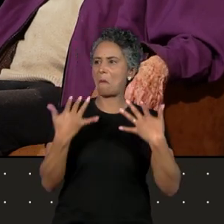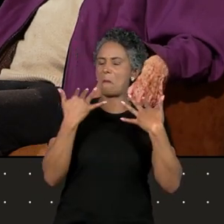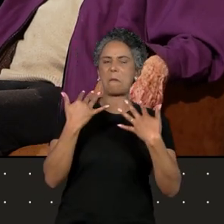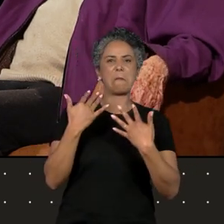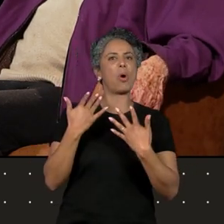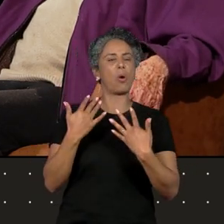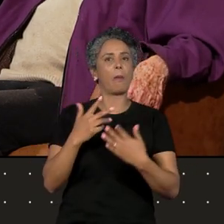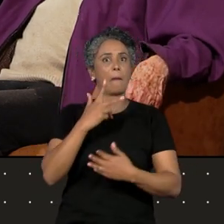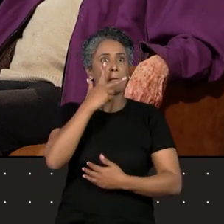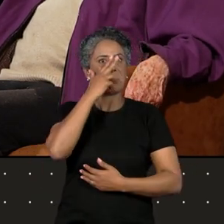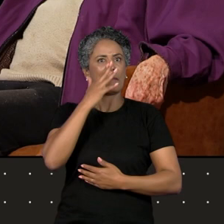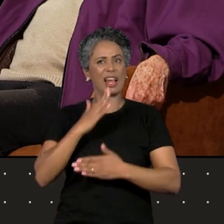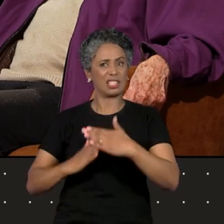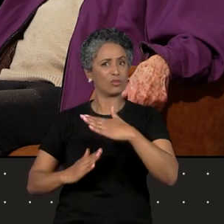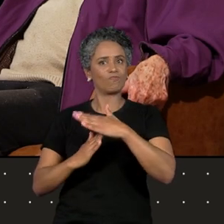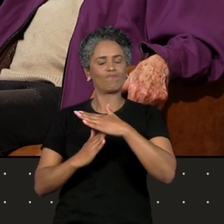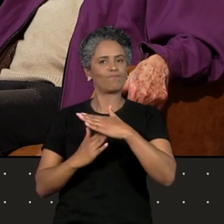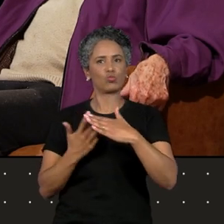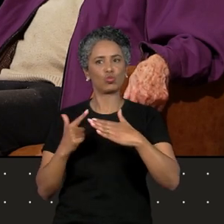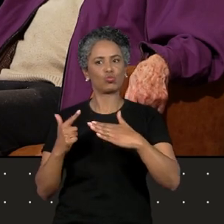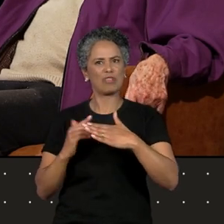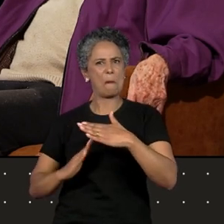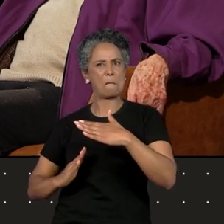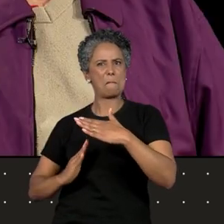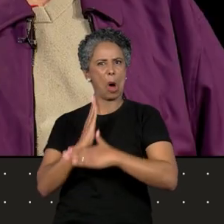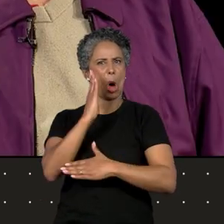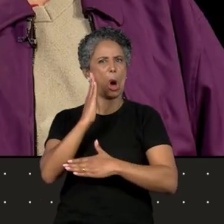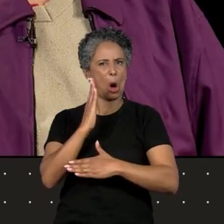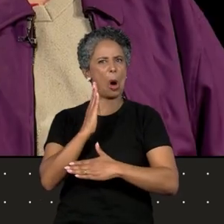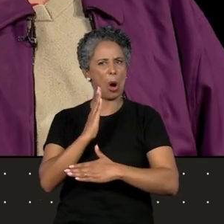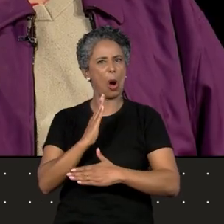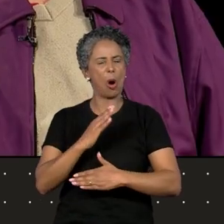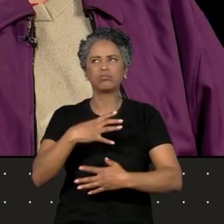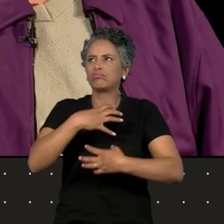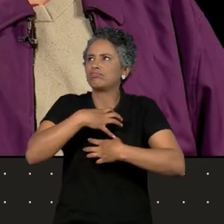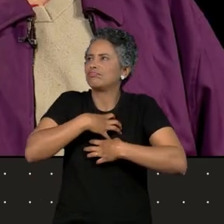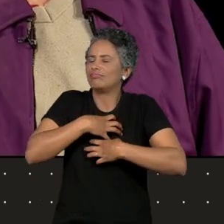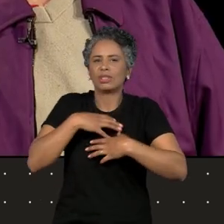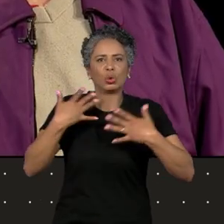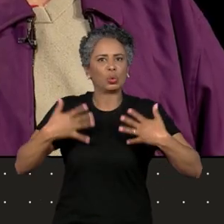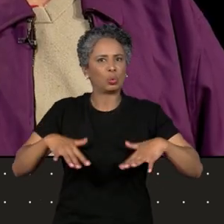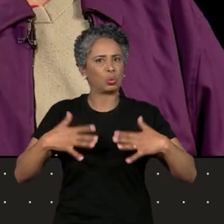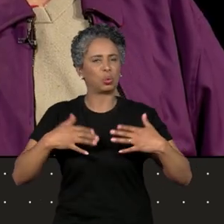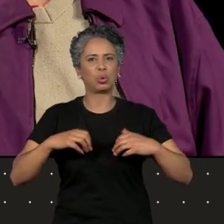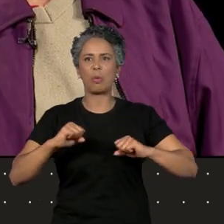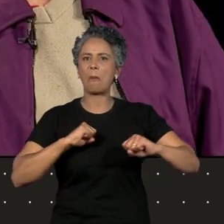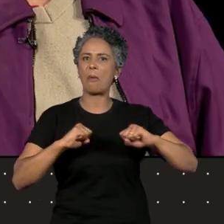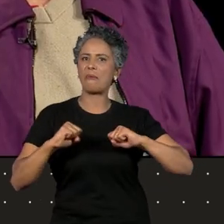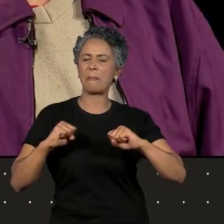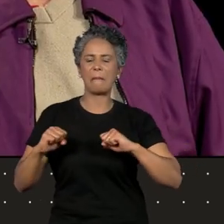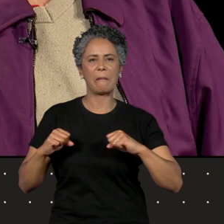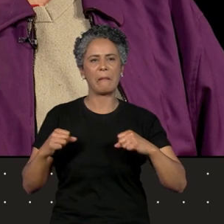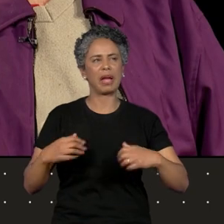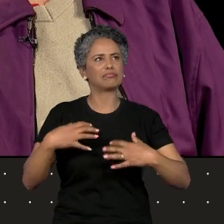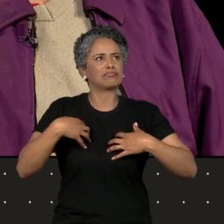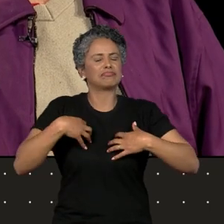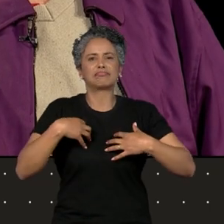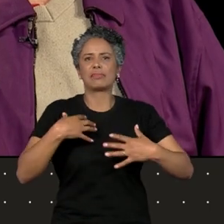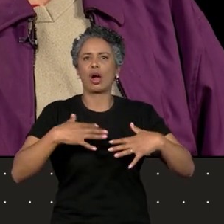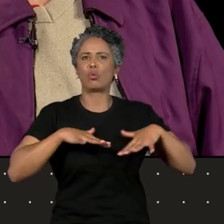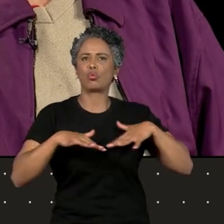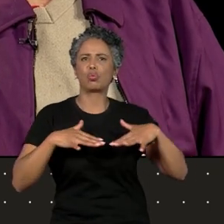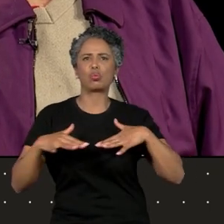dança para atingir os ensinamentos mais importantes do mundo em que vivíamos,